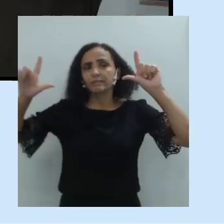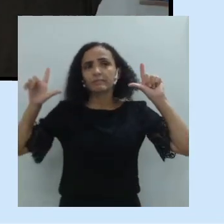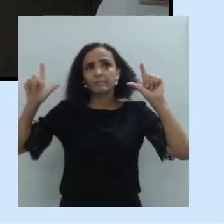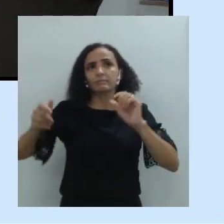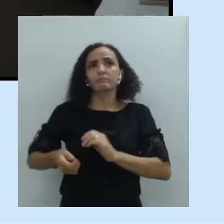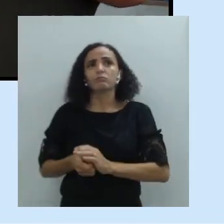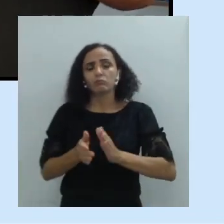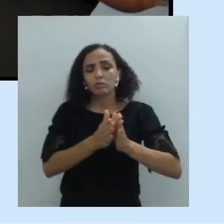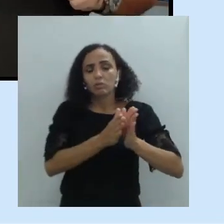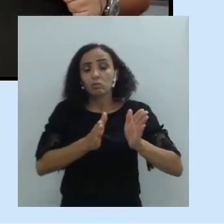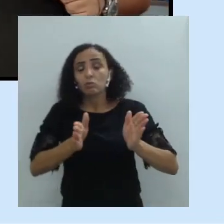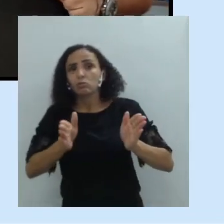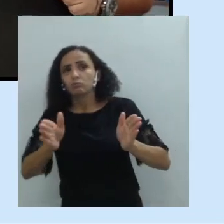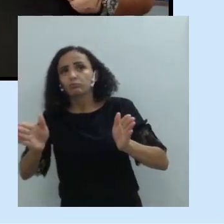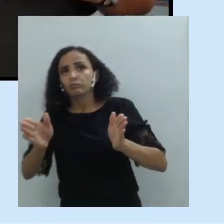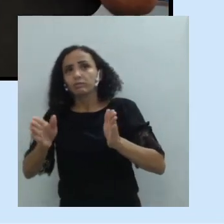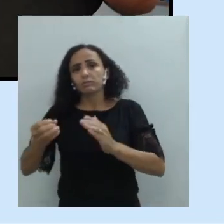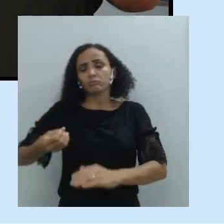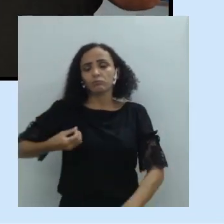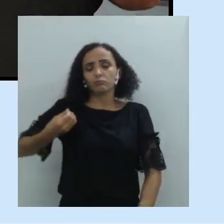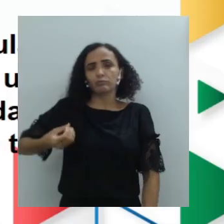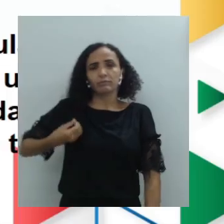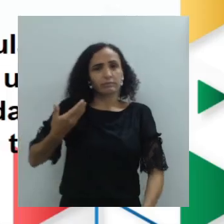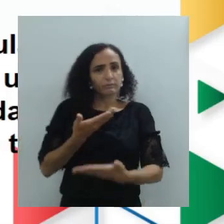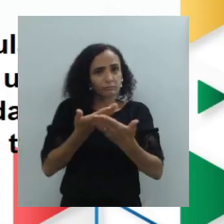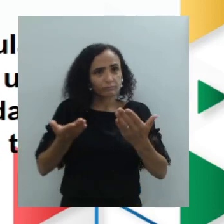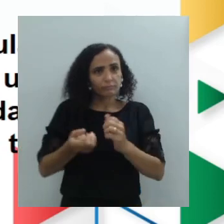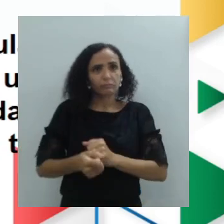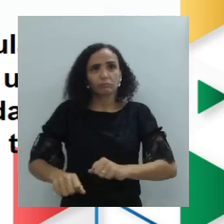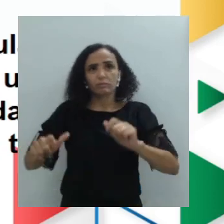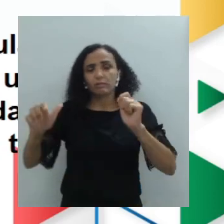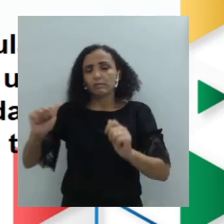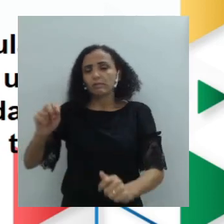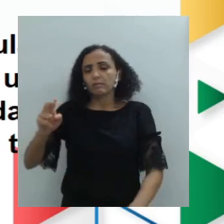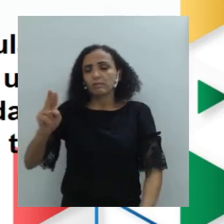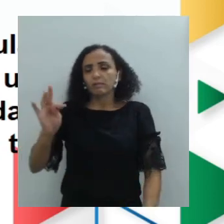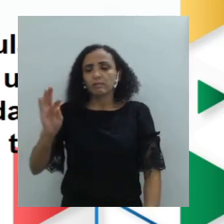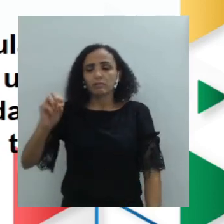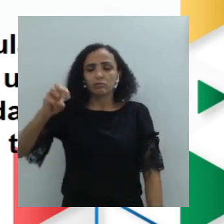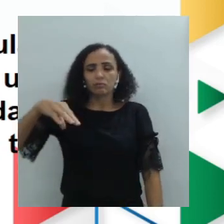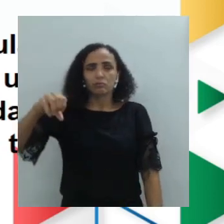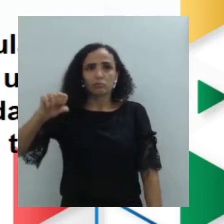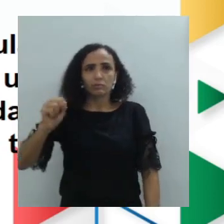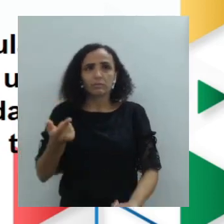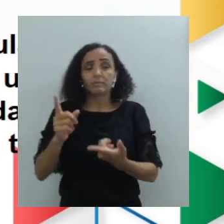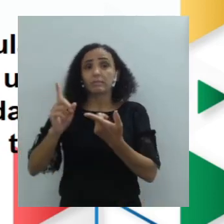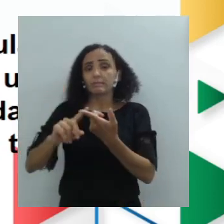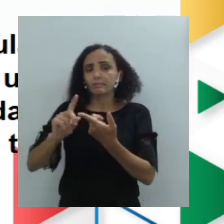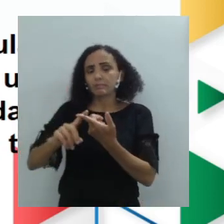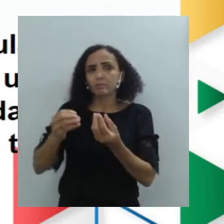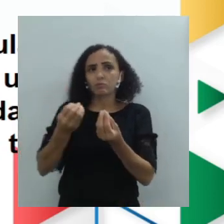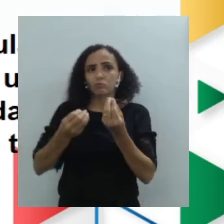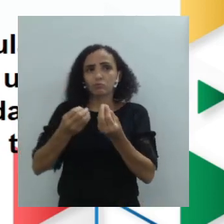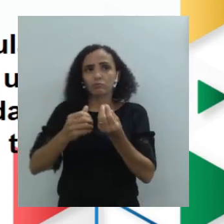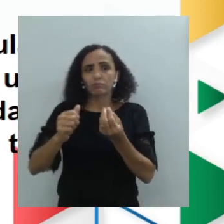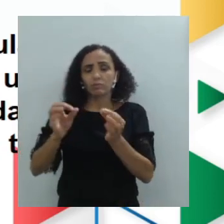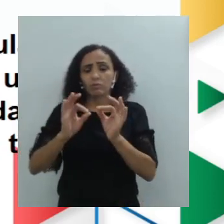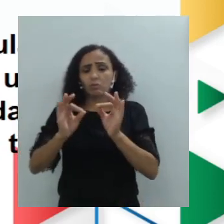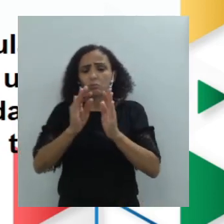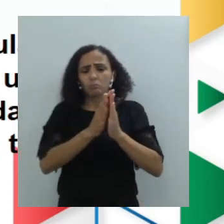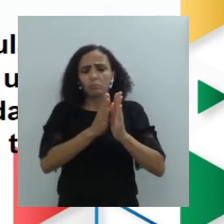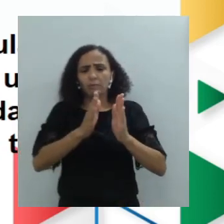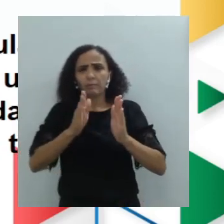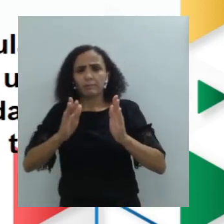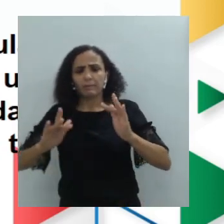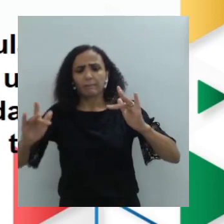os níveis de organização dos seres vivos. Vamos ver átomos e moléculas. Os átomos formam toda a matéria